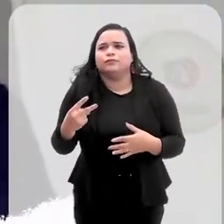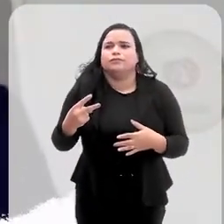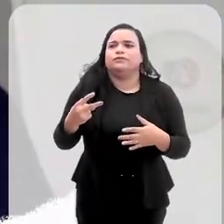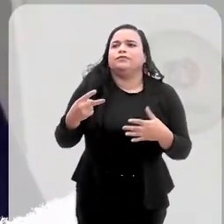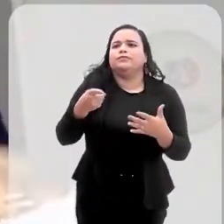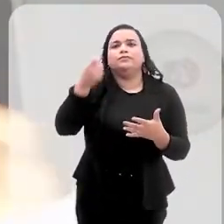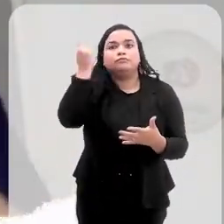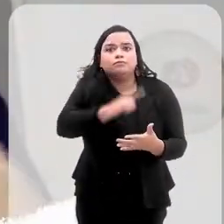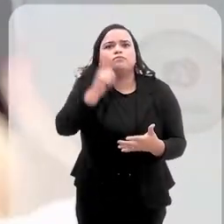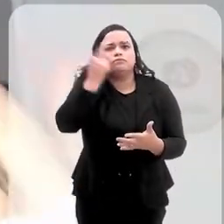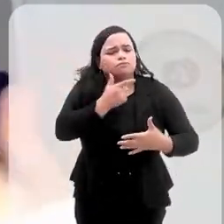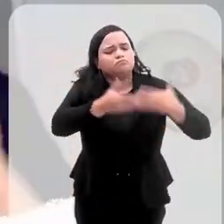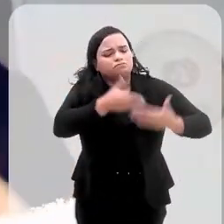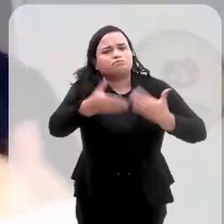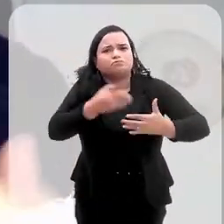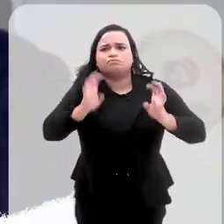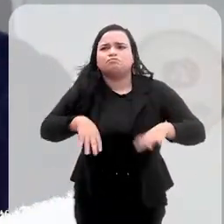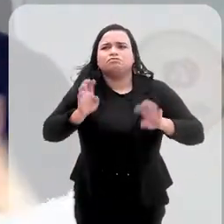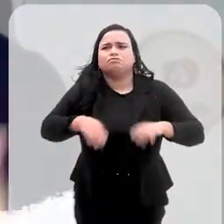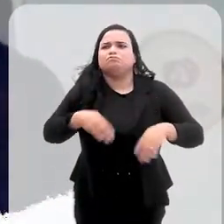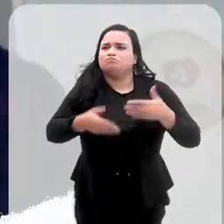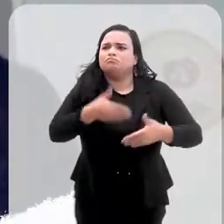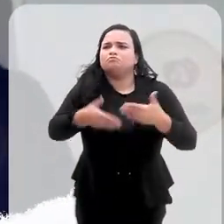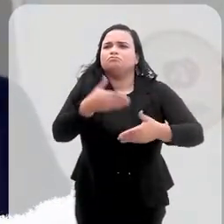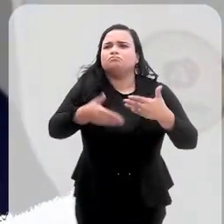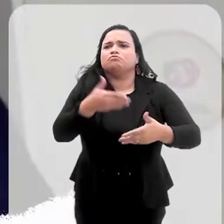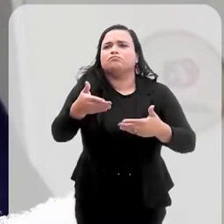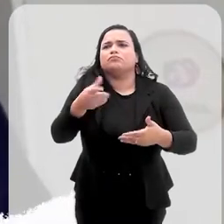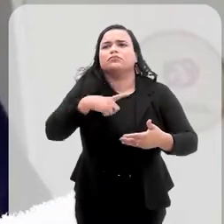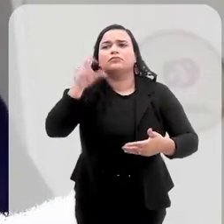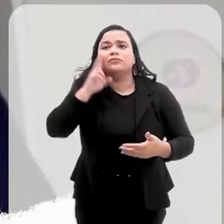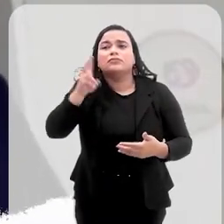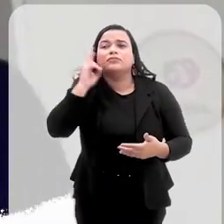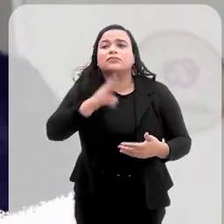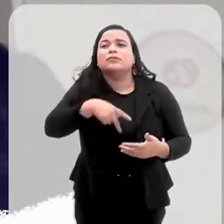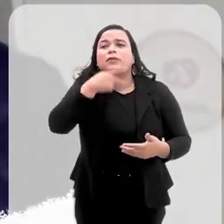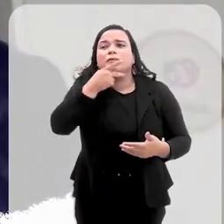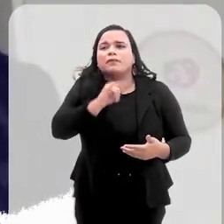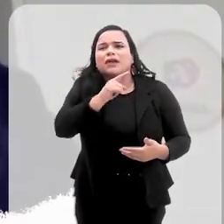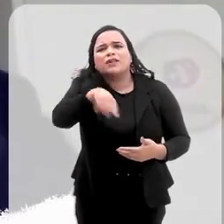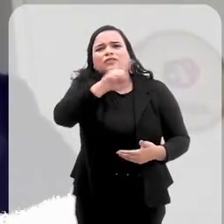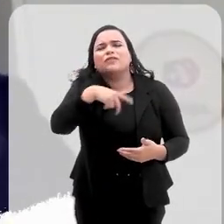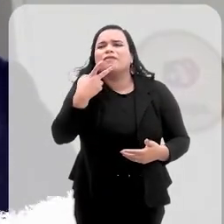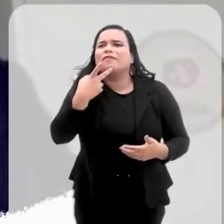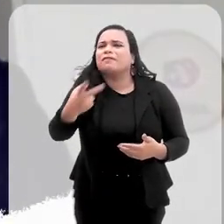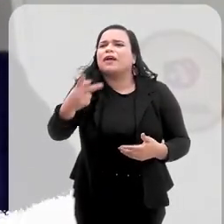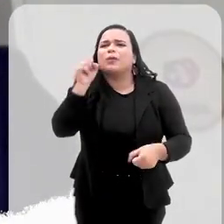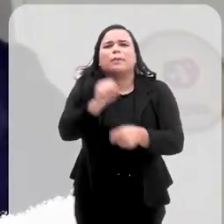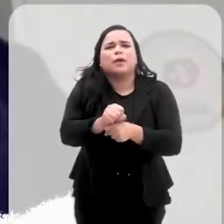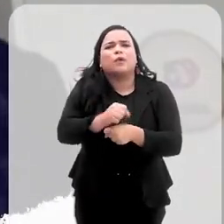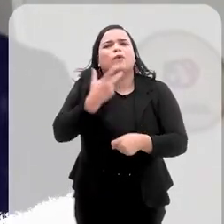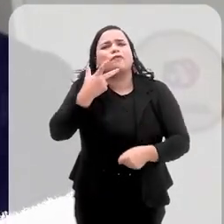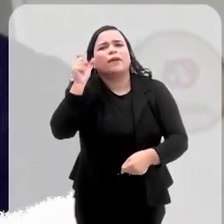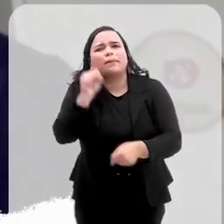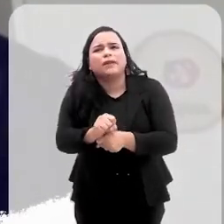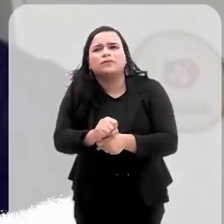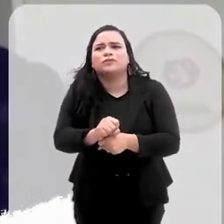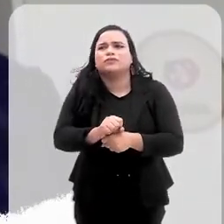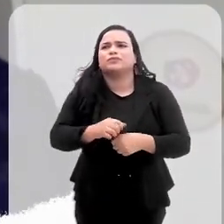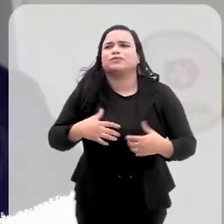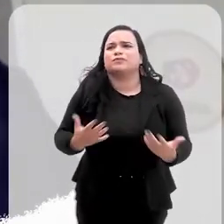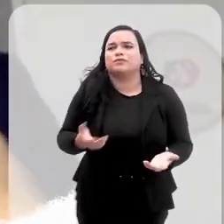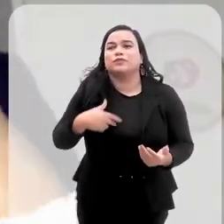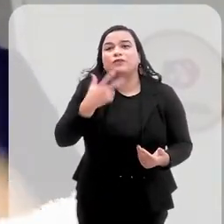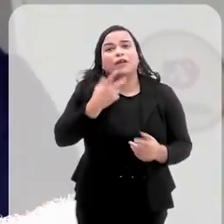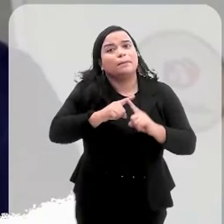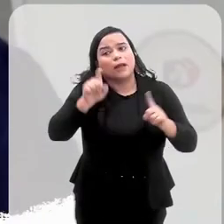E assim, aqueles stories, pais, mas ele não falou mais. Ele não falou mais. Eu digo, mas ele está se